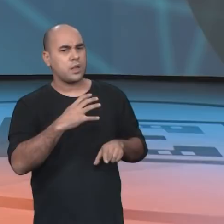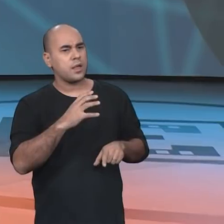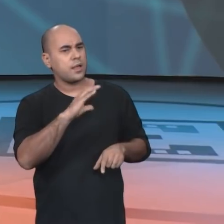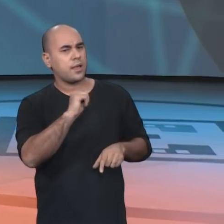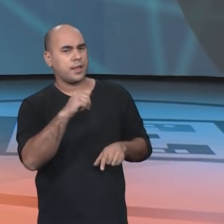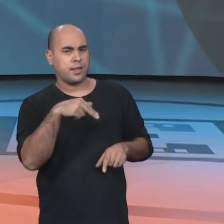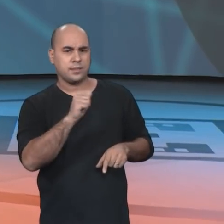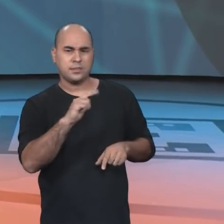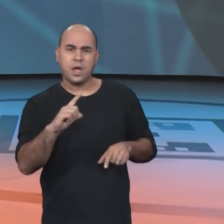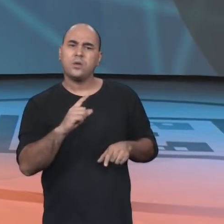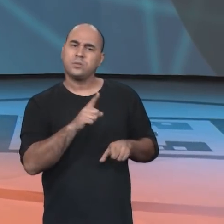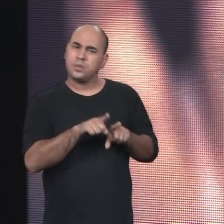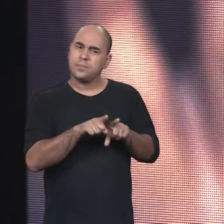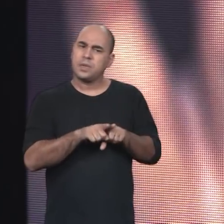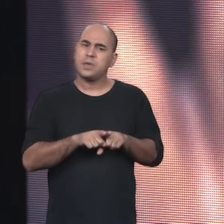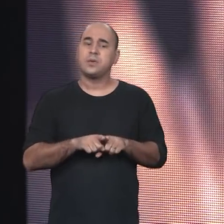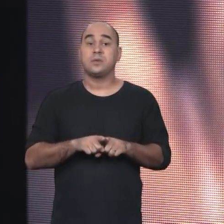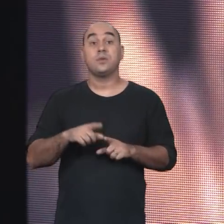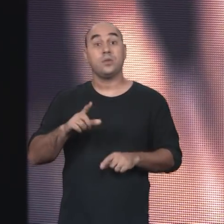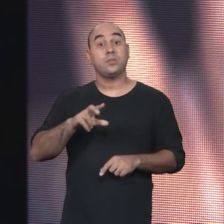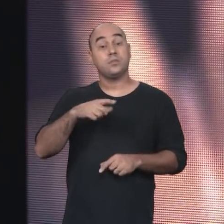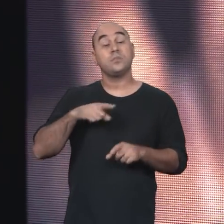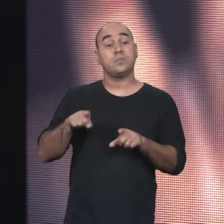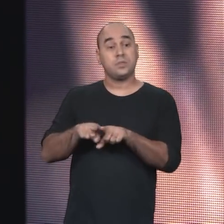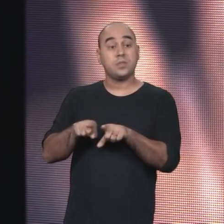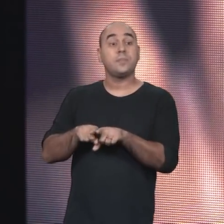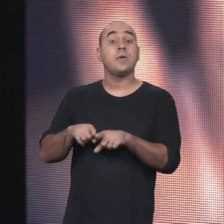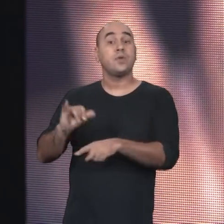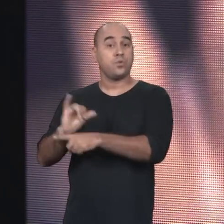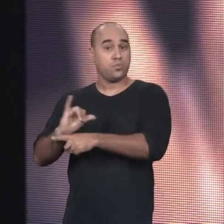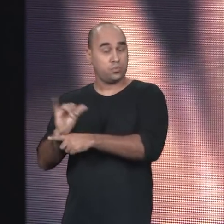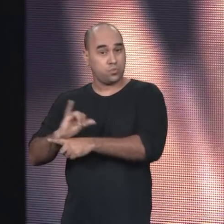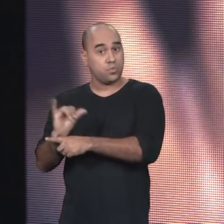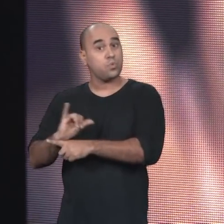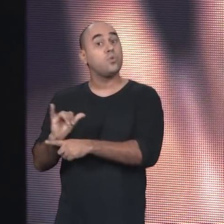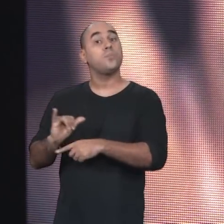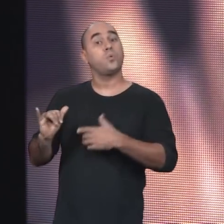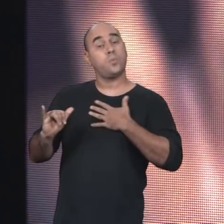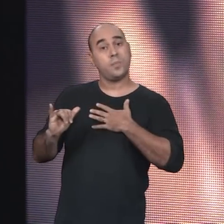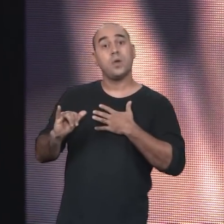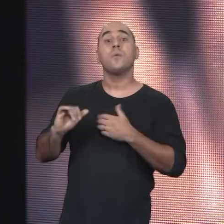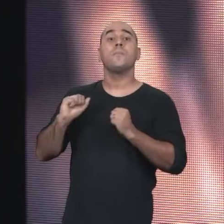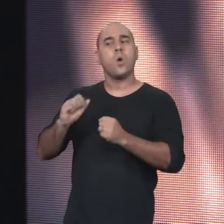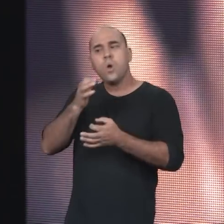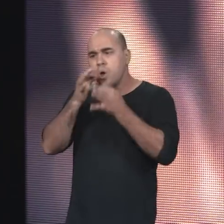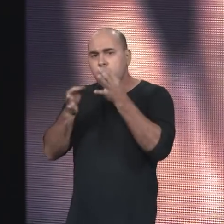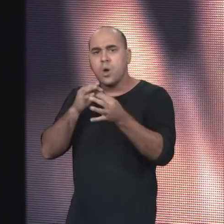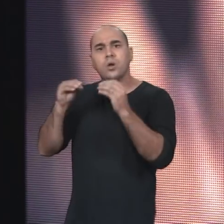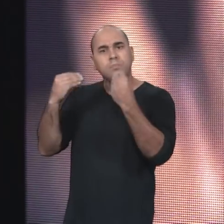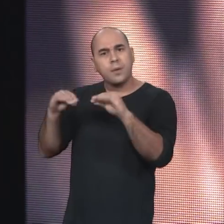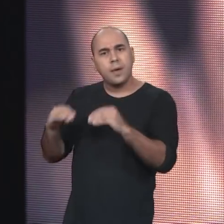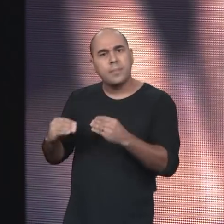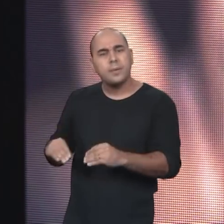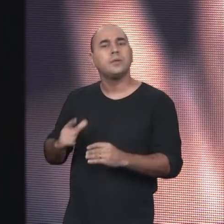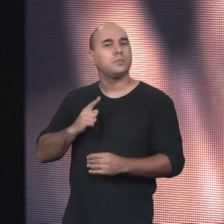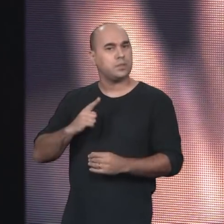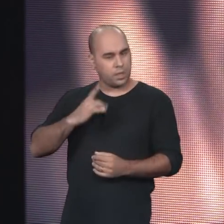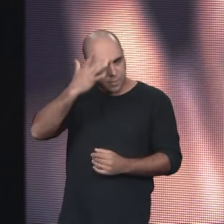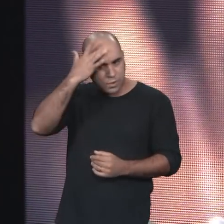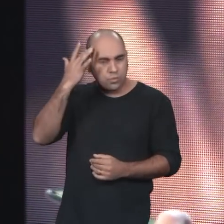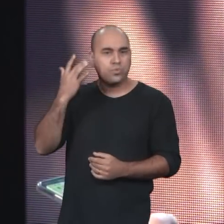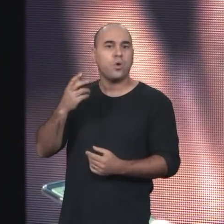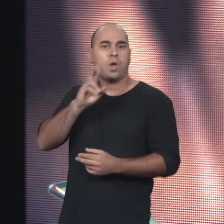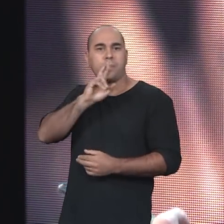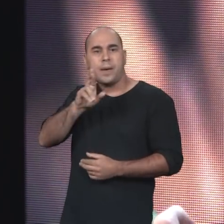Rodrigo? Rodrigo Silva Arqueologia. Sim, o Rodrigo Silva Arqueologia no YouTube, as pessoas podem assistir lá também, deixar o seu recadinho, tem uma equipe lá ajudando a